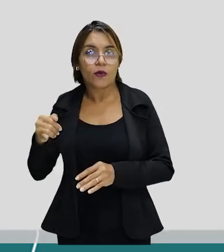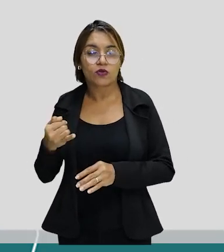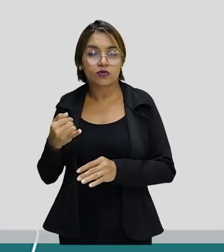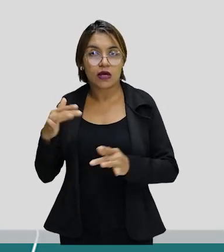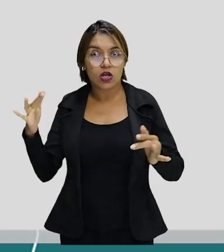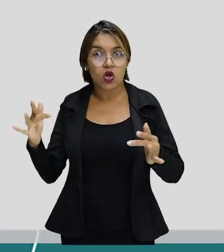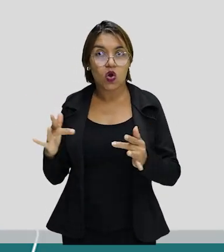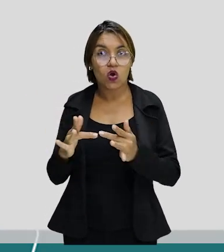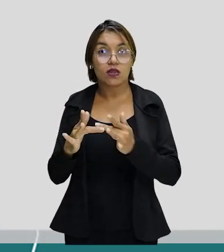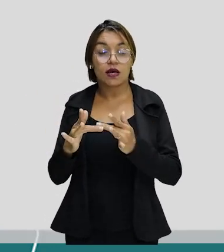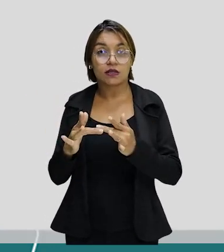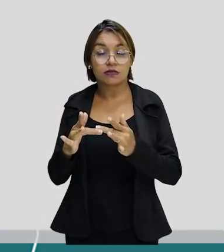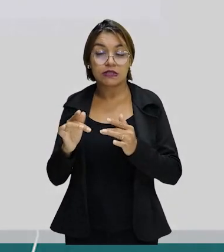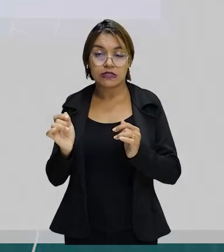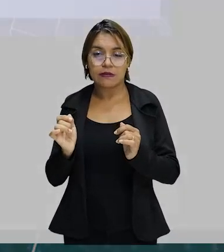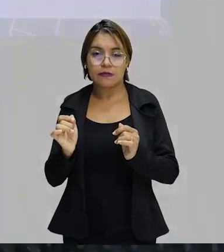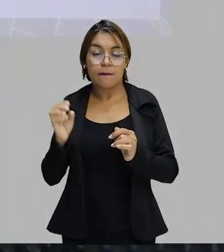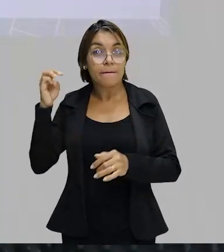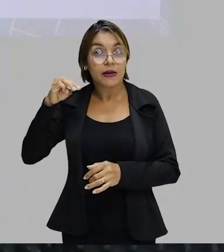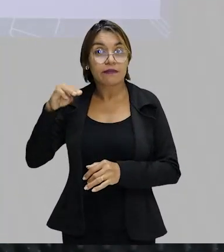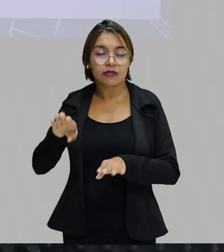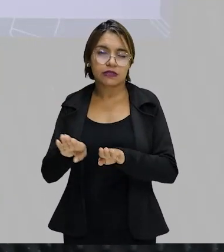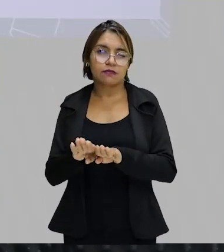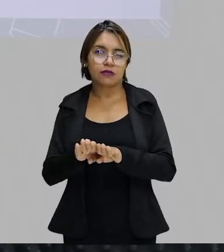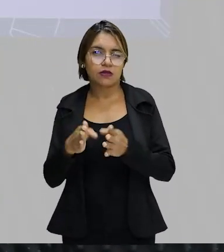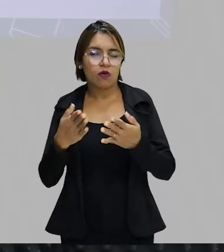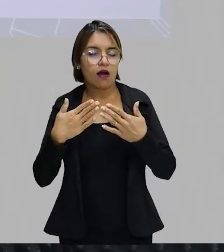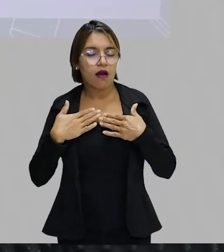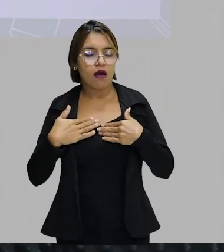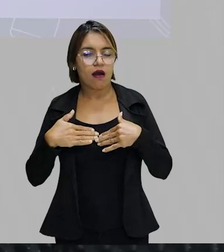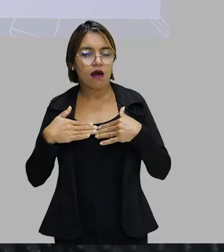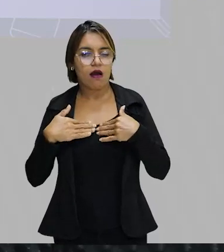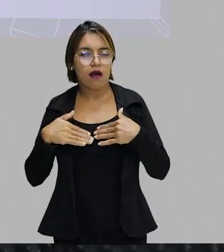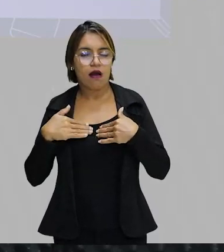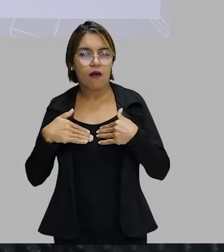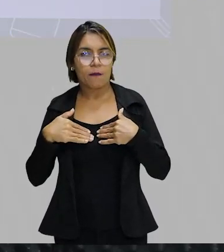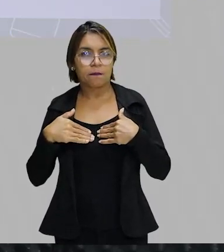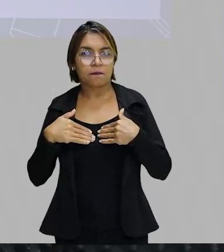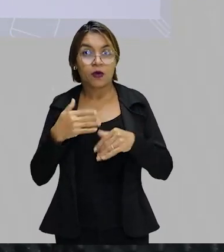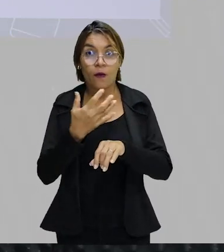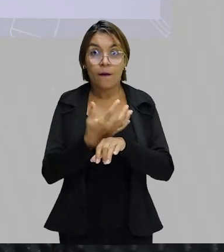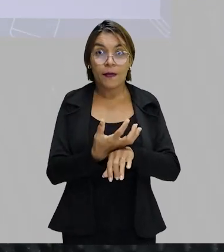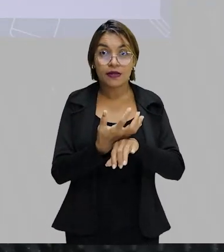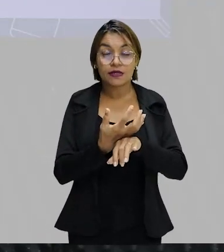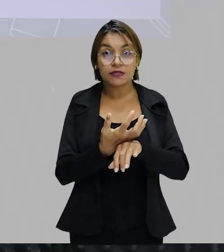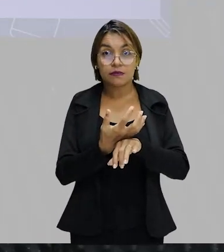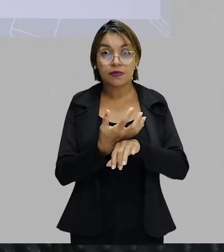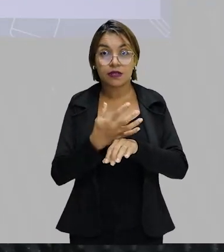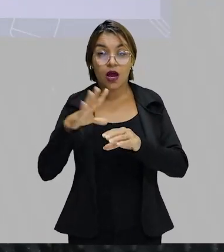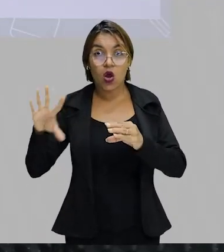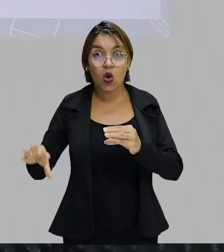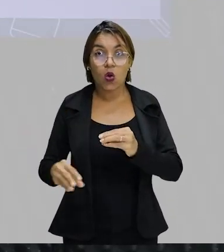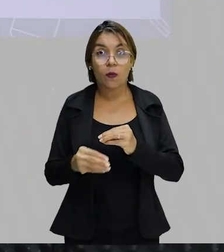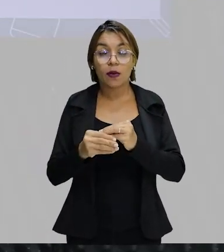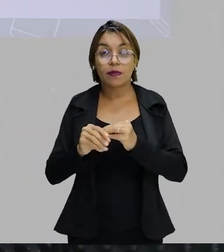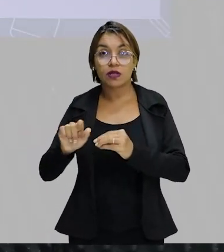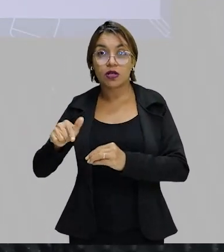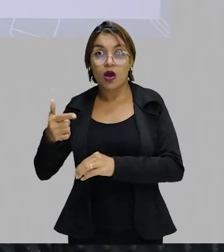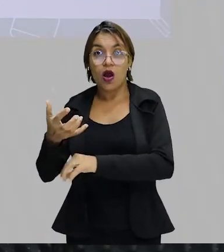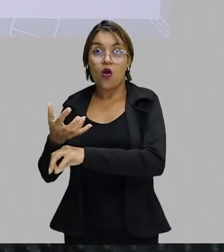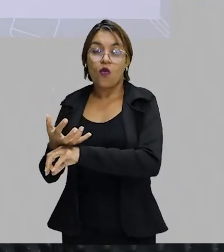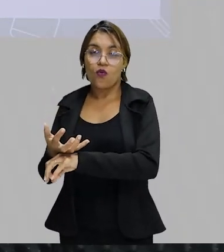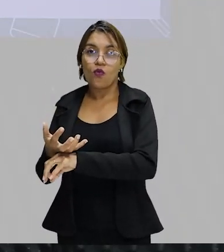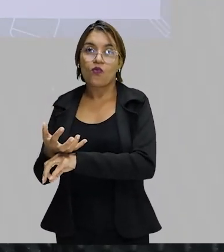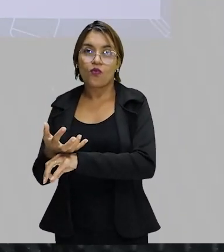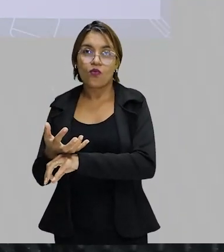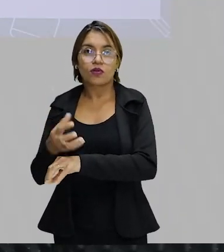aqui também, tá bom? Então, relaxem um pouquinho, uma disciplina vai complementando a outra e elas vão tratando do assunto dentro